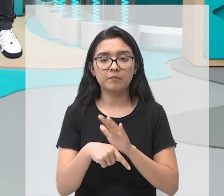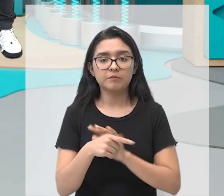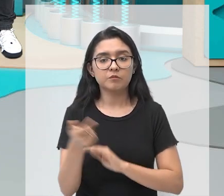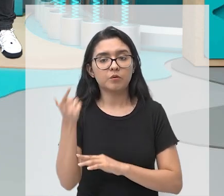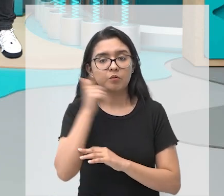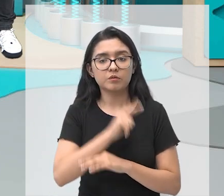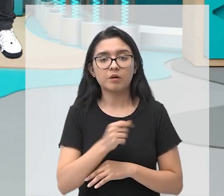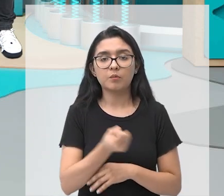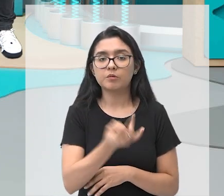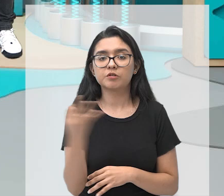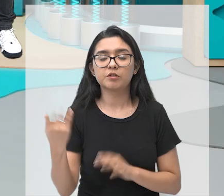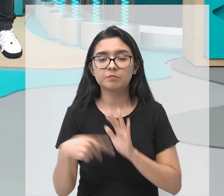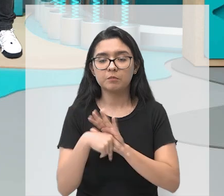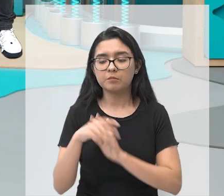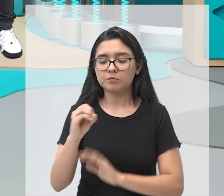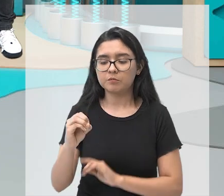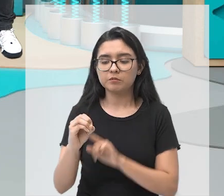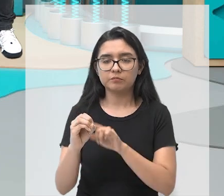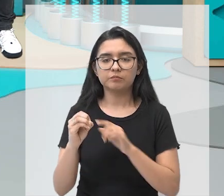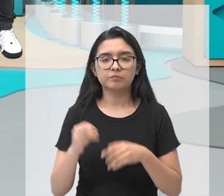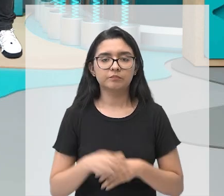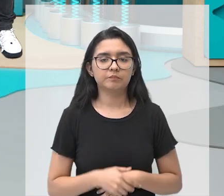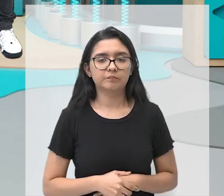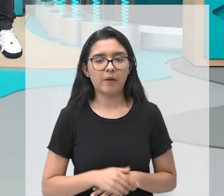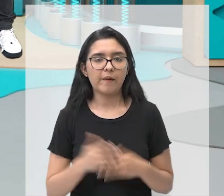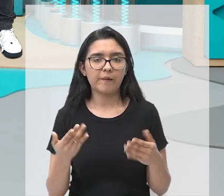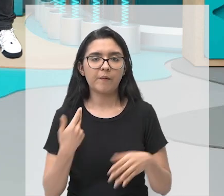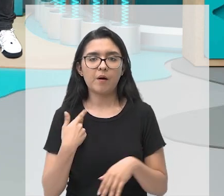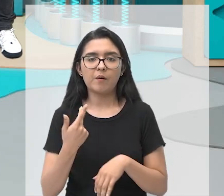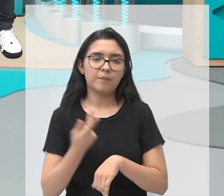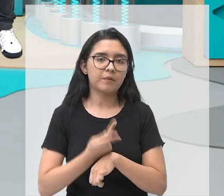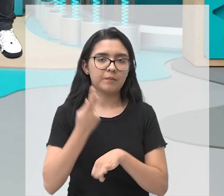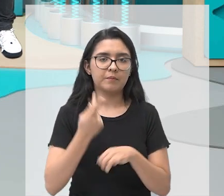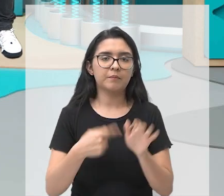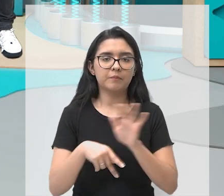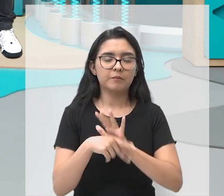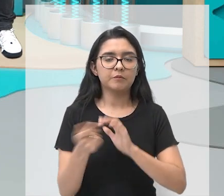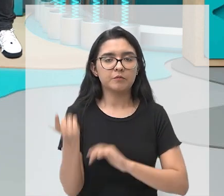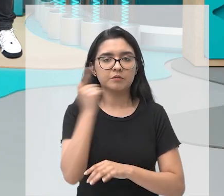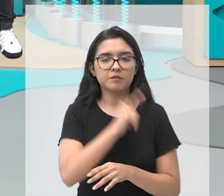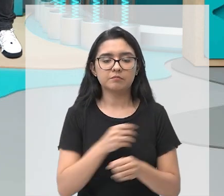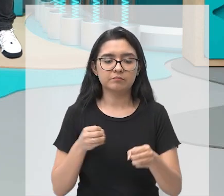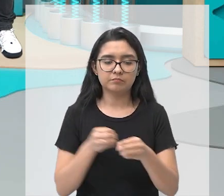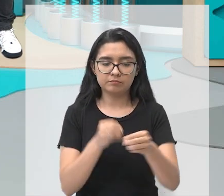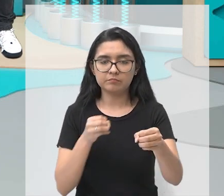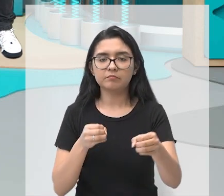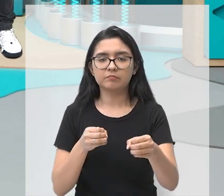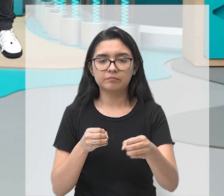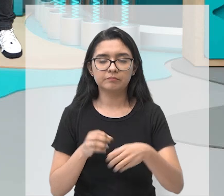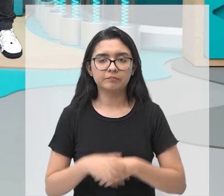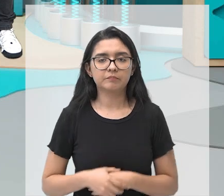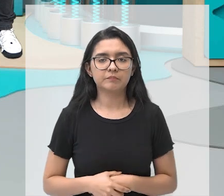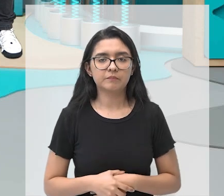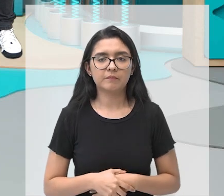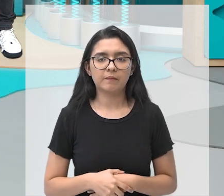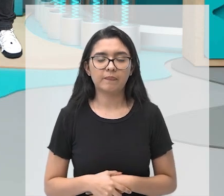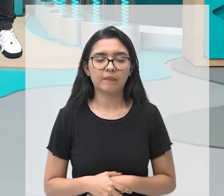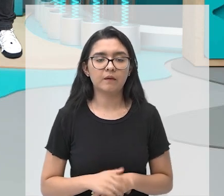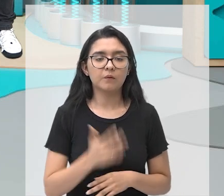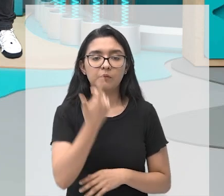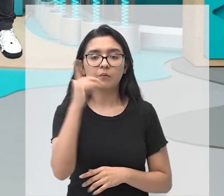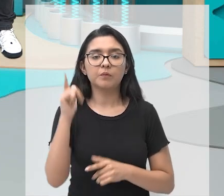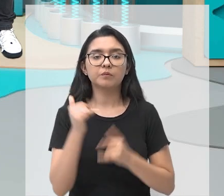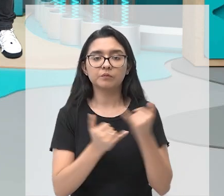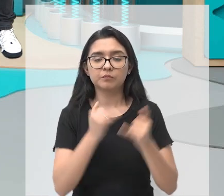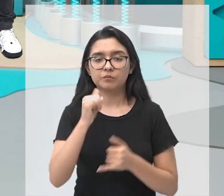ganhar ali o maior número de bolinhas possível. É quase que o troféu ele ter ganhado as bolinhas dos adversários. Outro jogo que